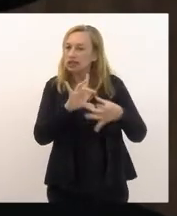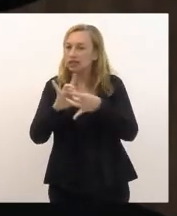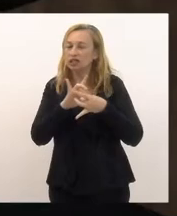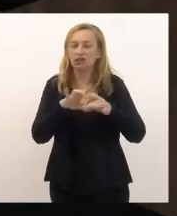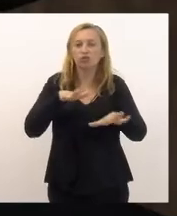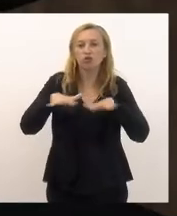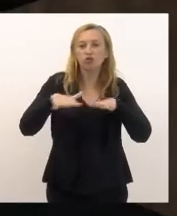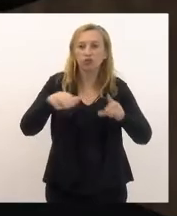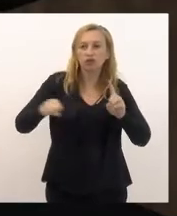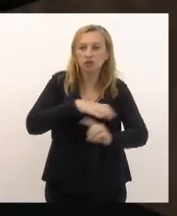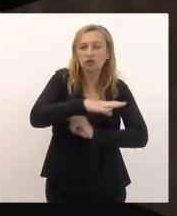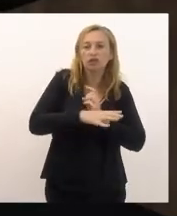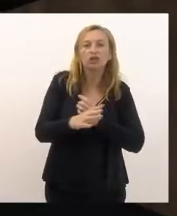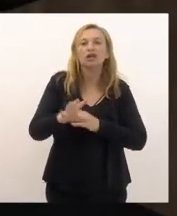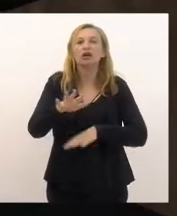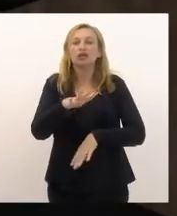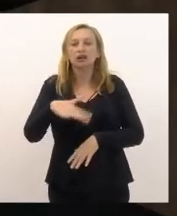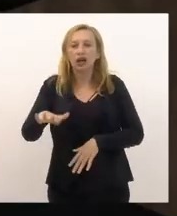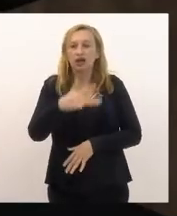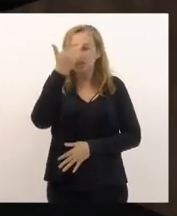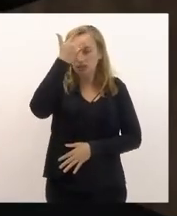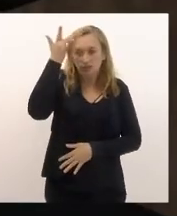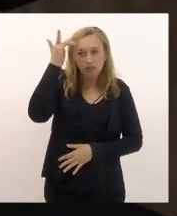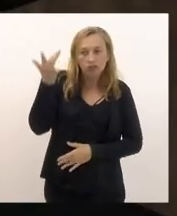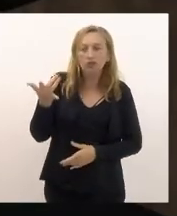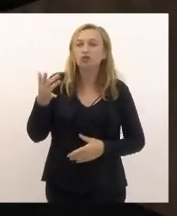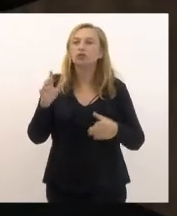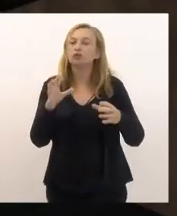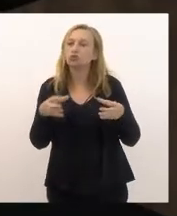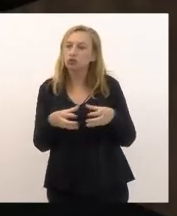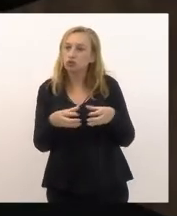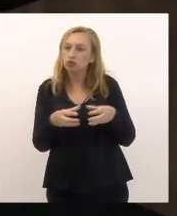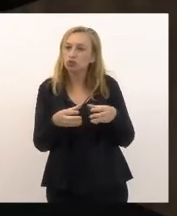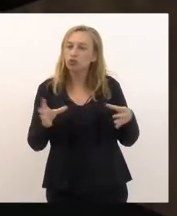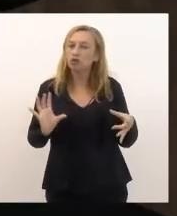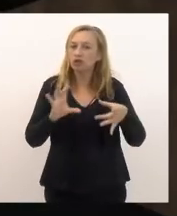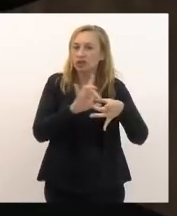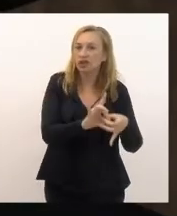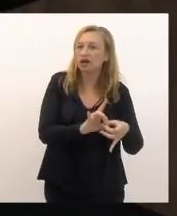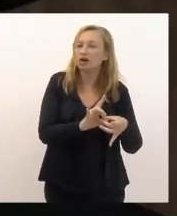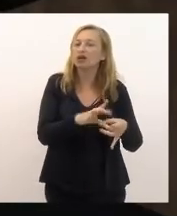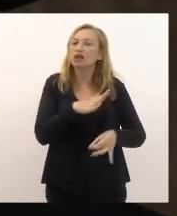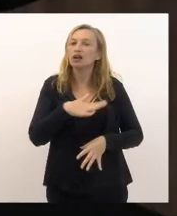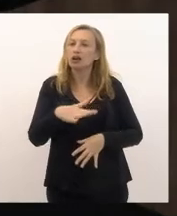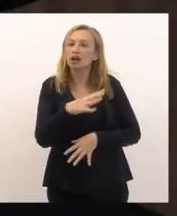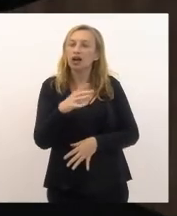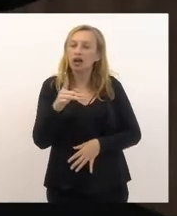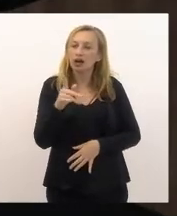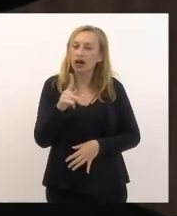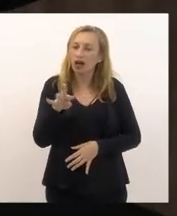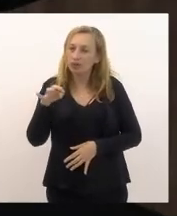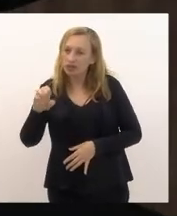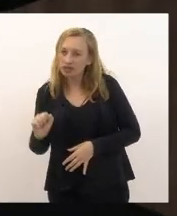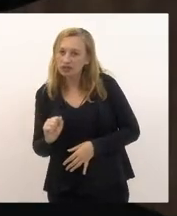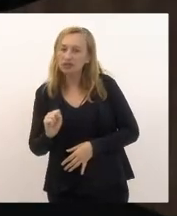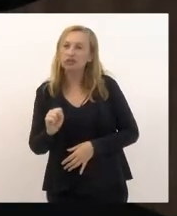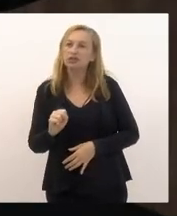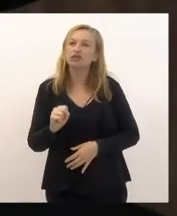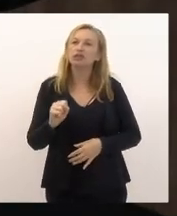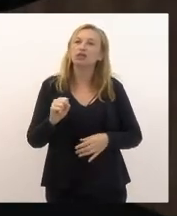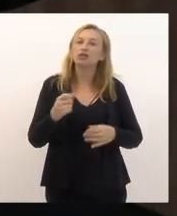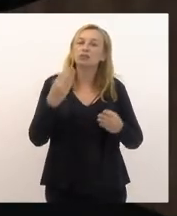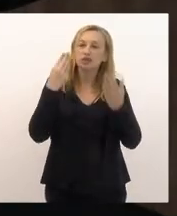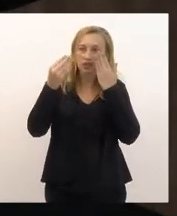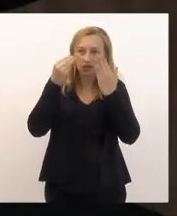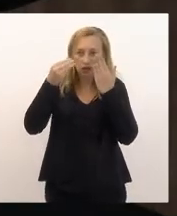movimentos sociais da área de saúde mental, em sintonia com os equipamentos que integram a rede, a RAPS, a rede de assistência psicossocial,